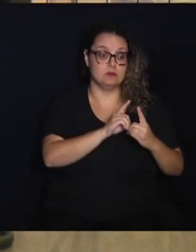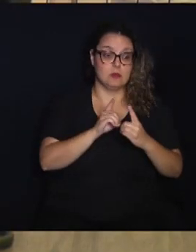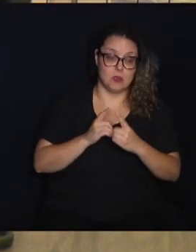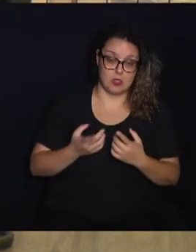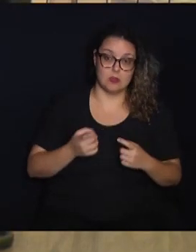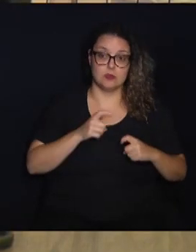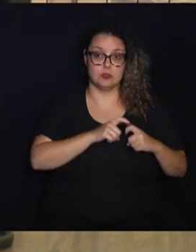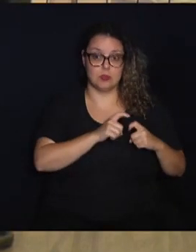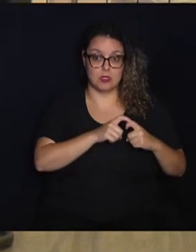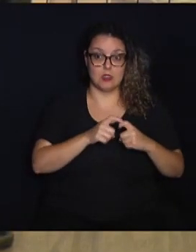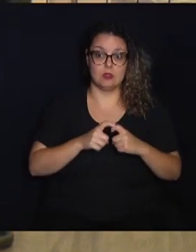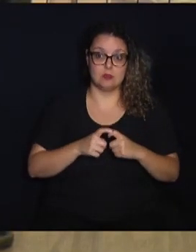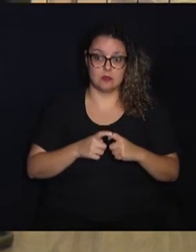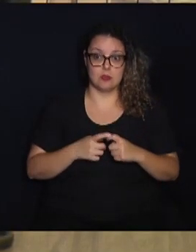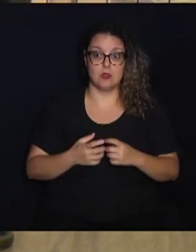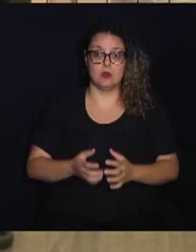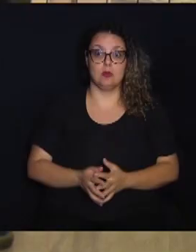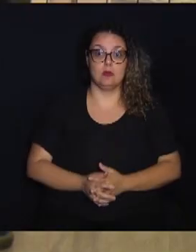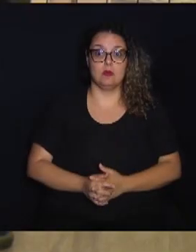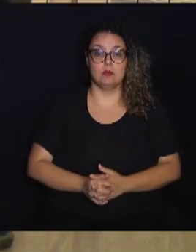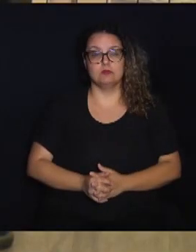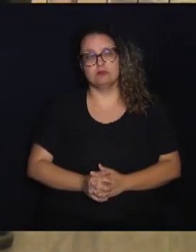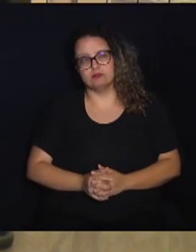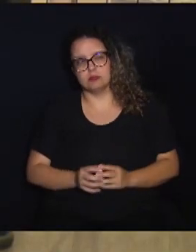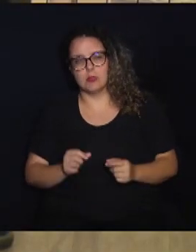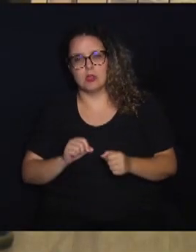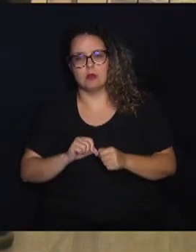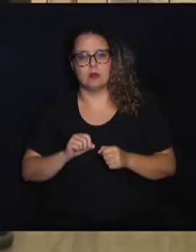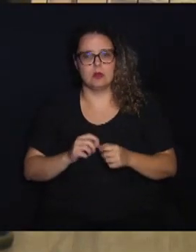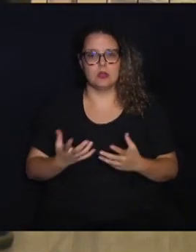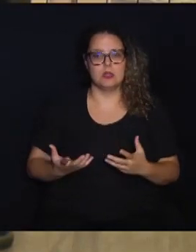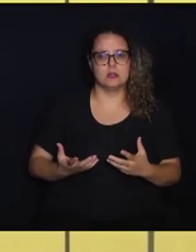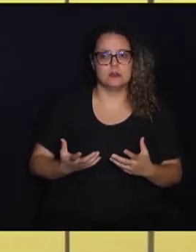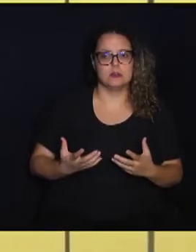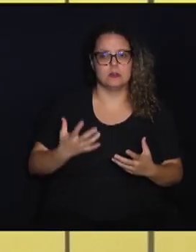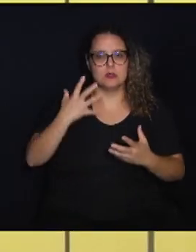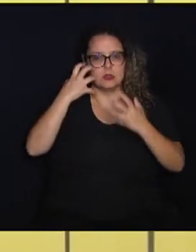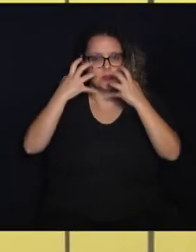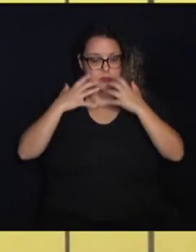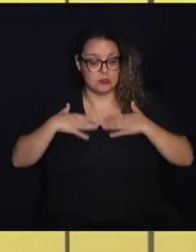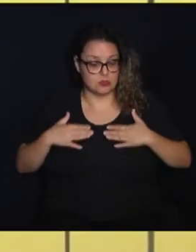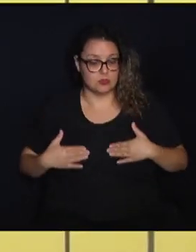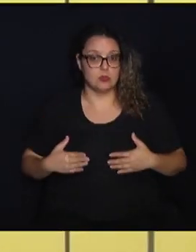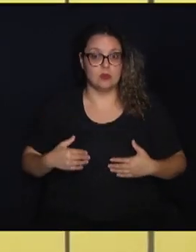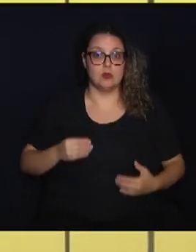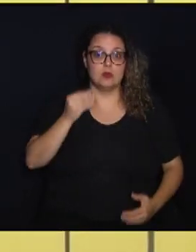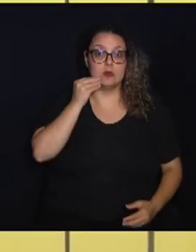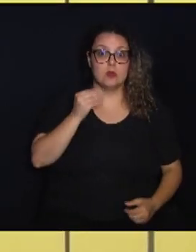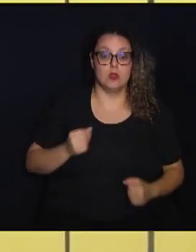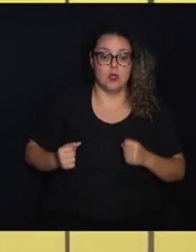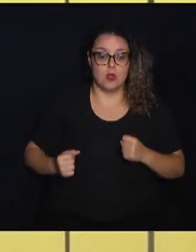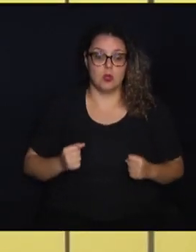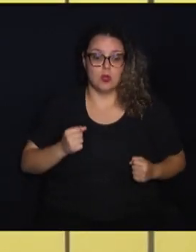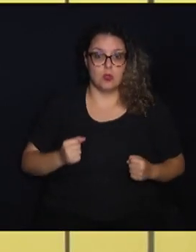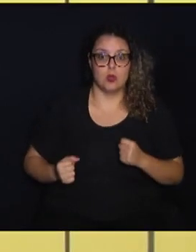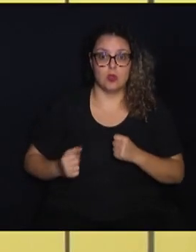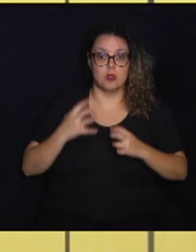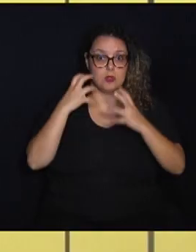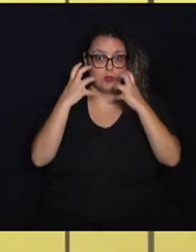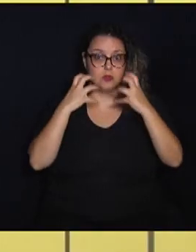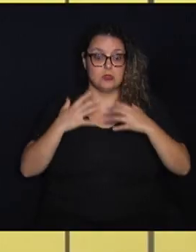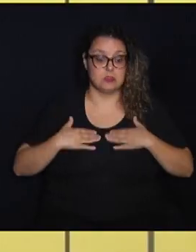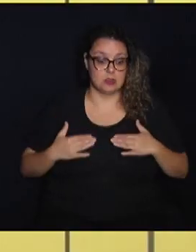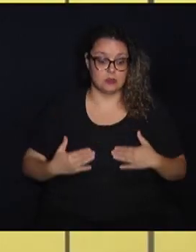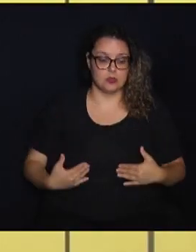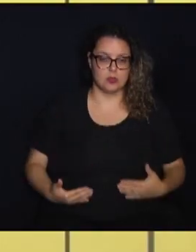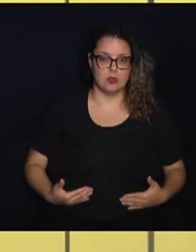para a gente estressar um pouco o corpo da pessoa. Então, aqueles testes de esteira e tudo mais, a gente estressa o corpo da pessoa